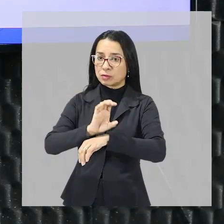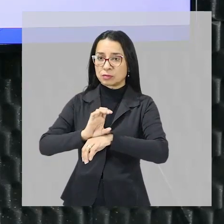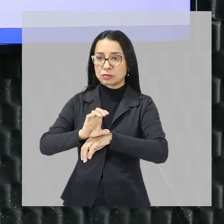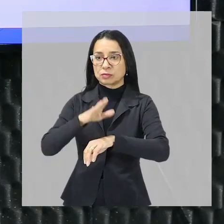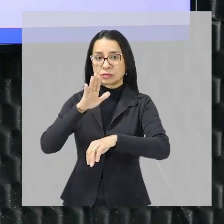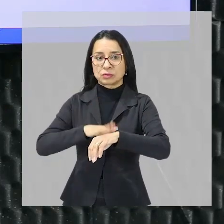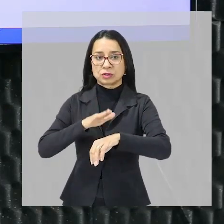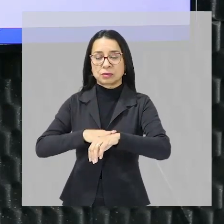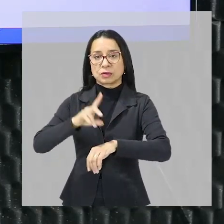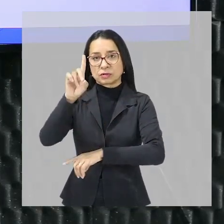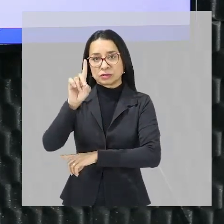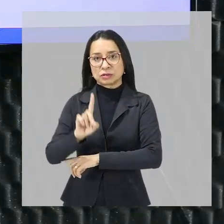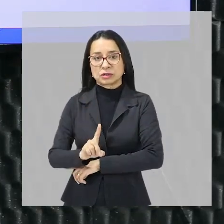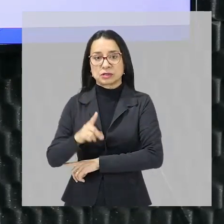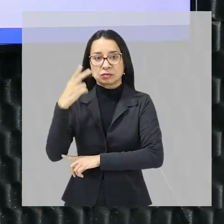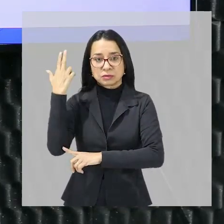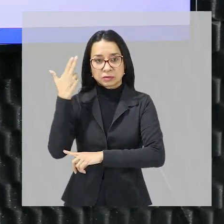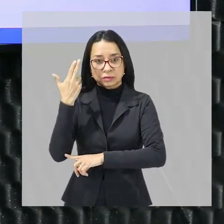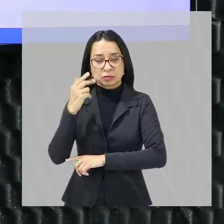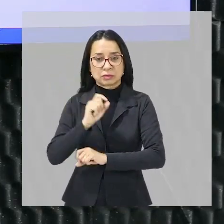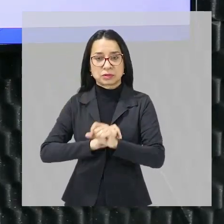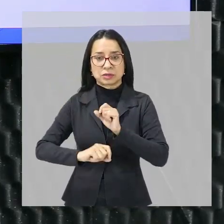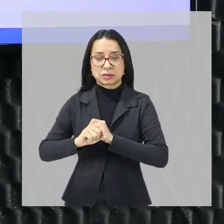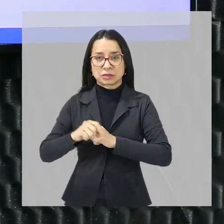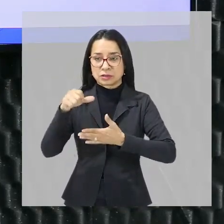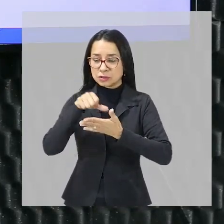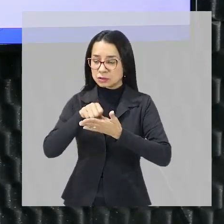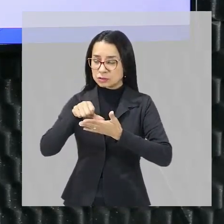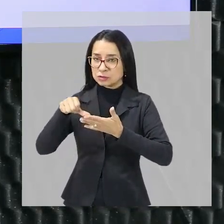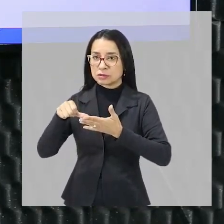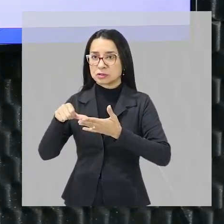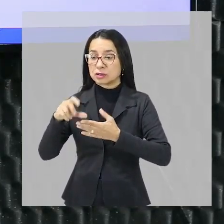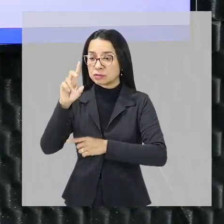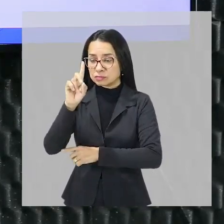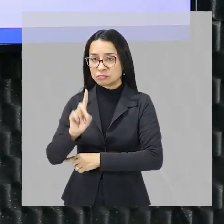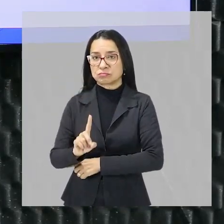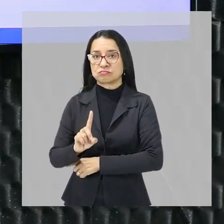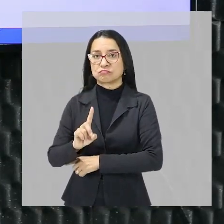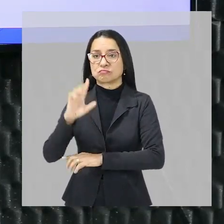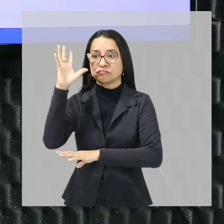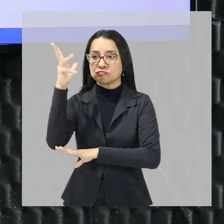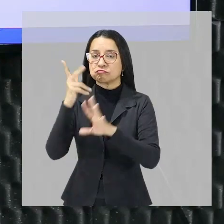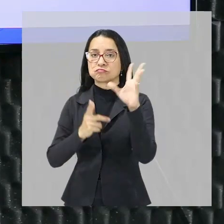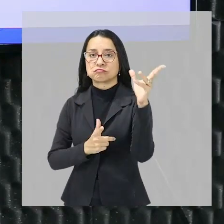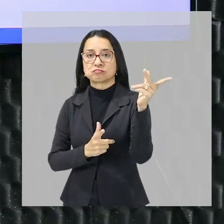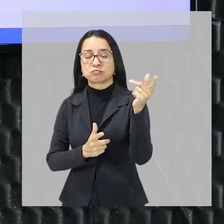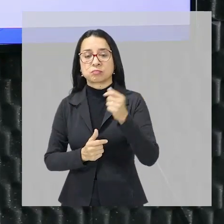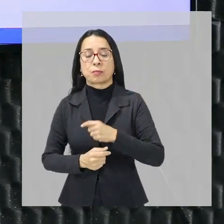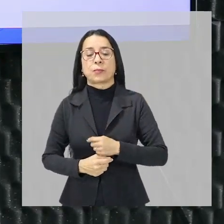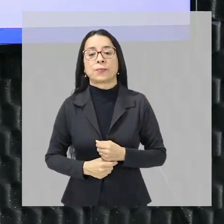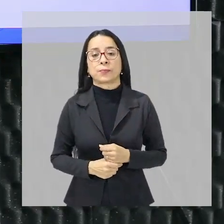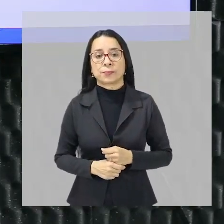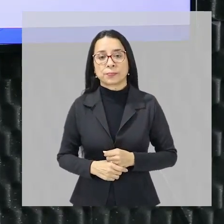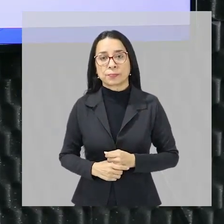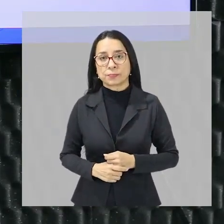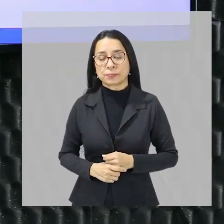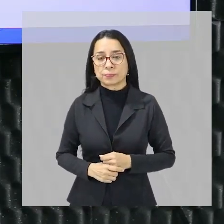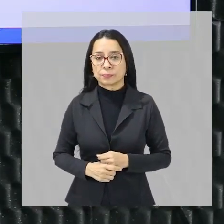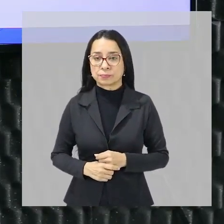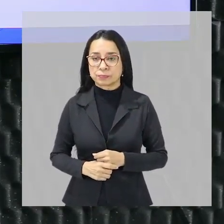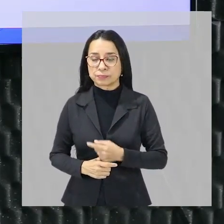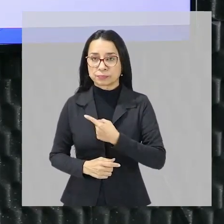chamados direitos da natureza. Destaca essa expressão, direitos da natureza.